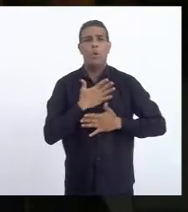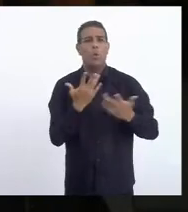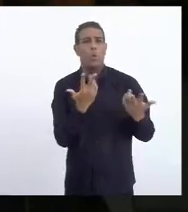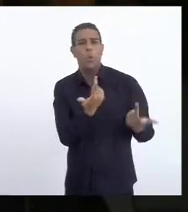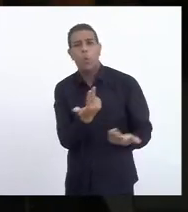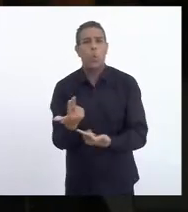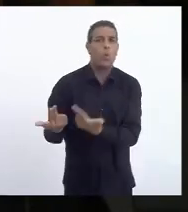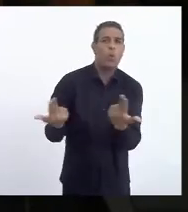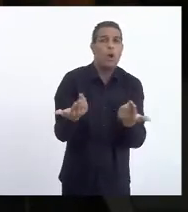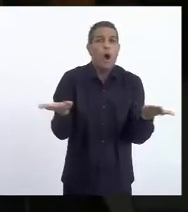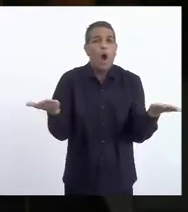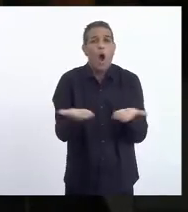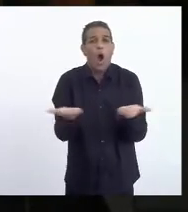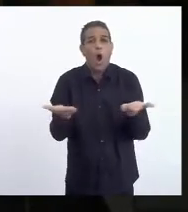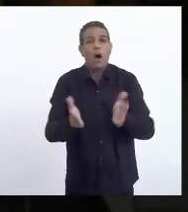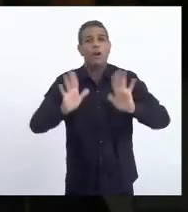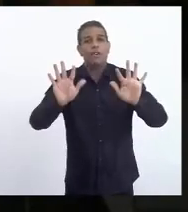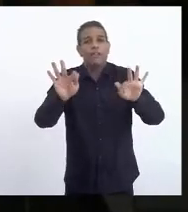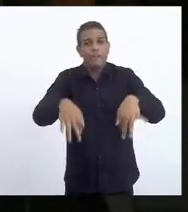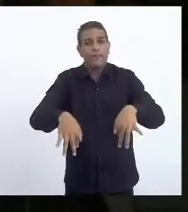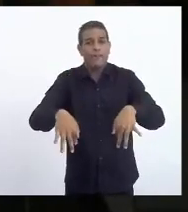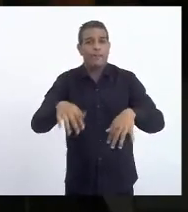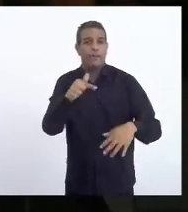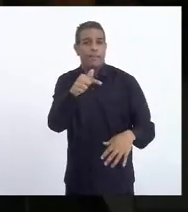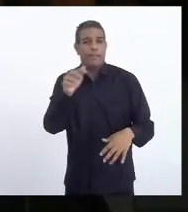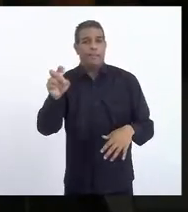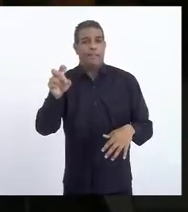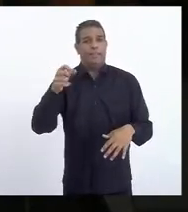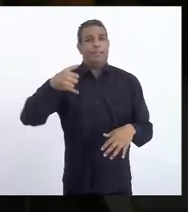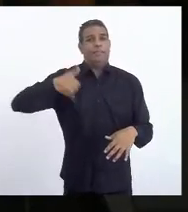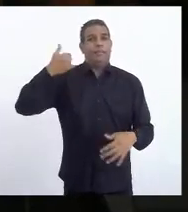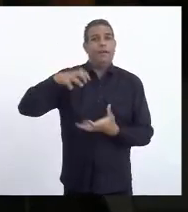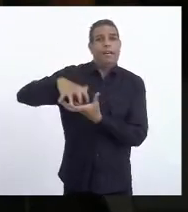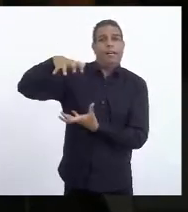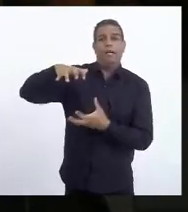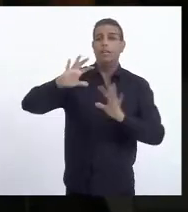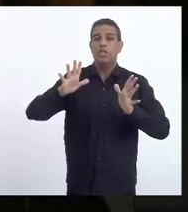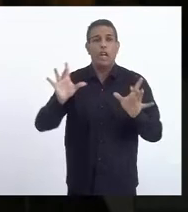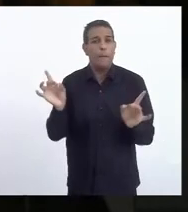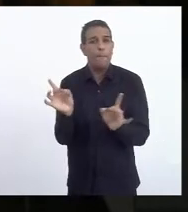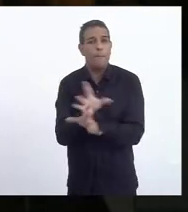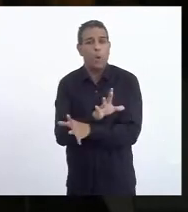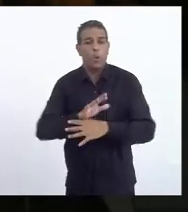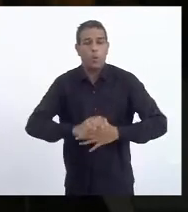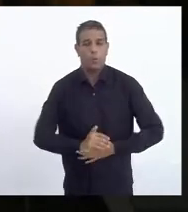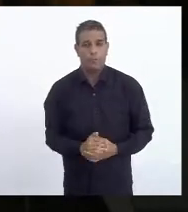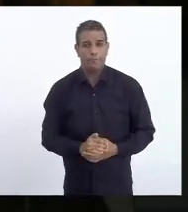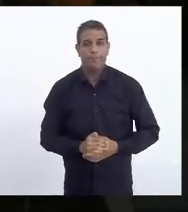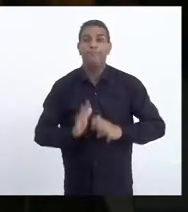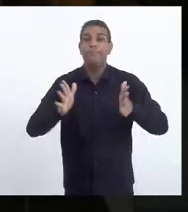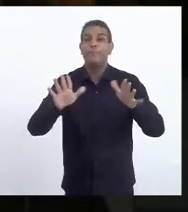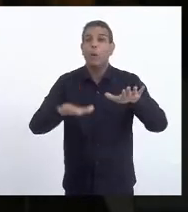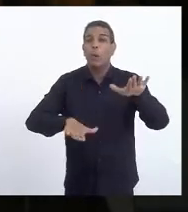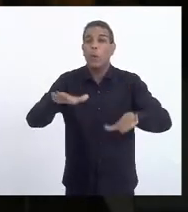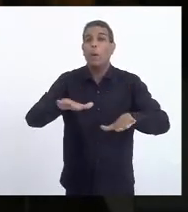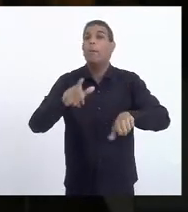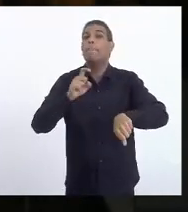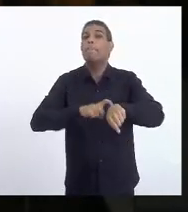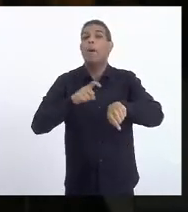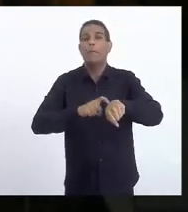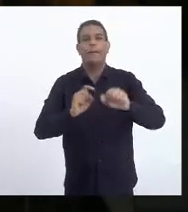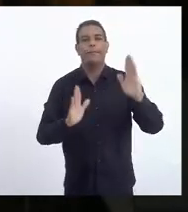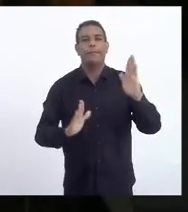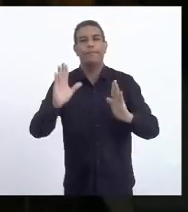mesmo que hoje já cheguei aos 75 anos de idade é porque eu não determinado